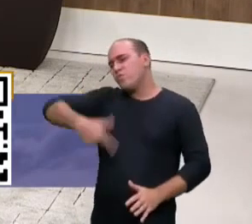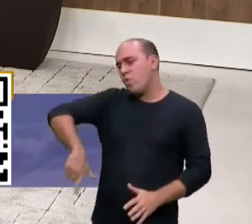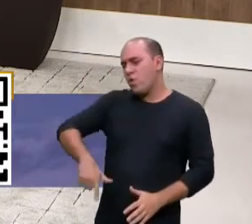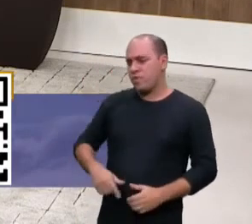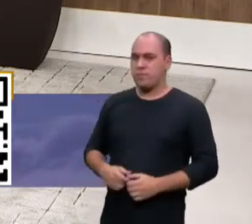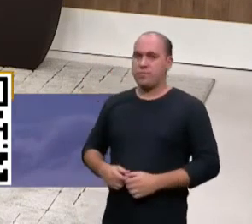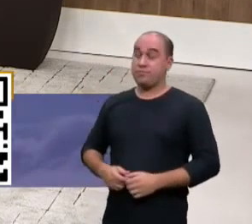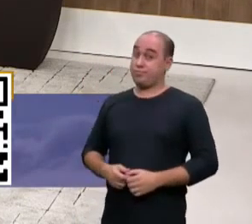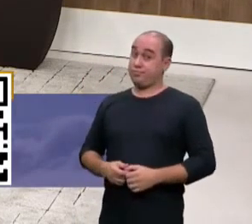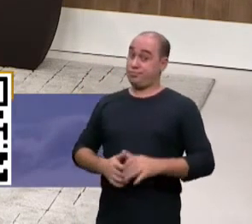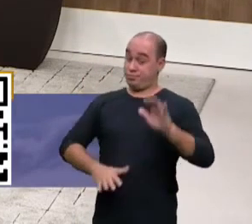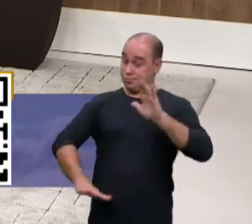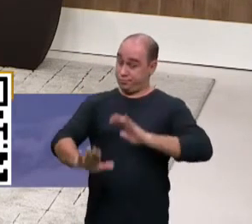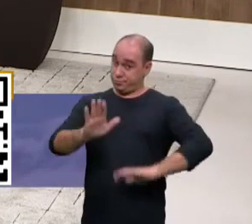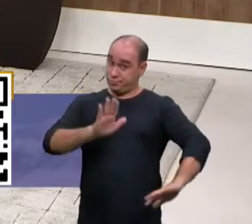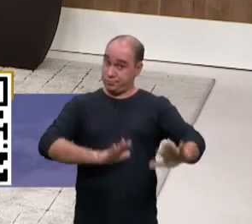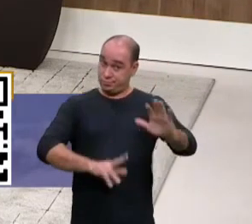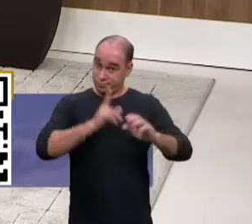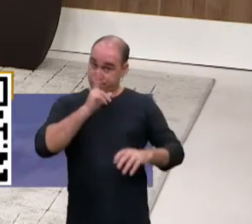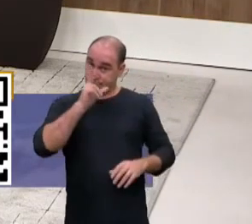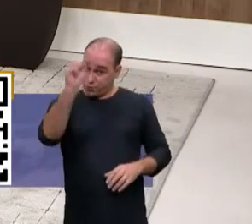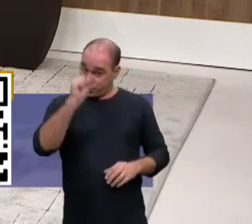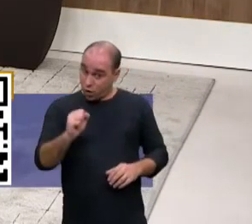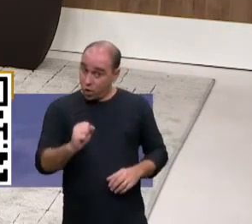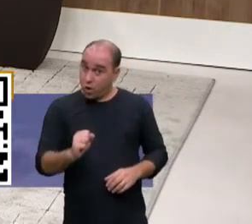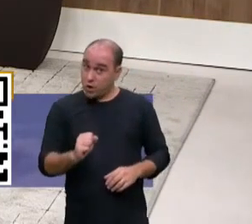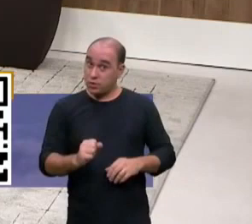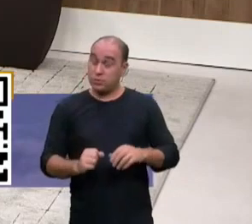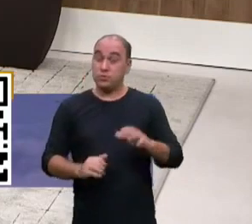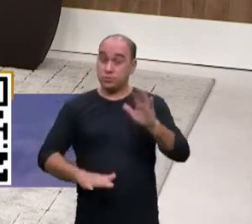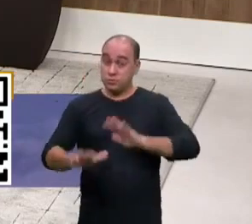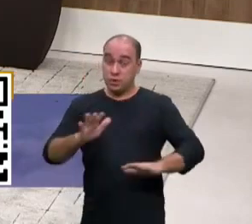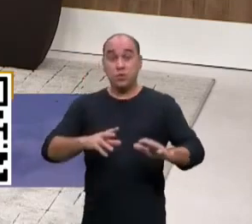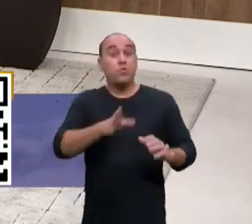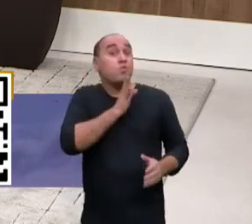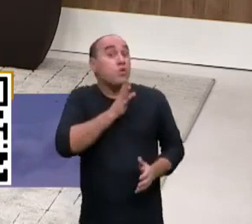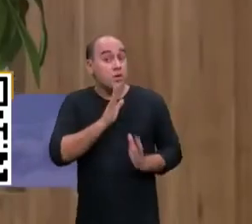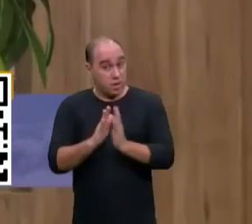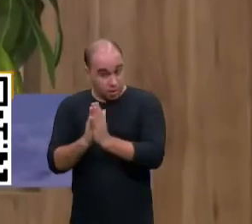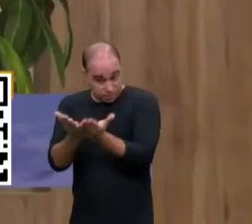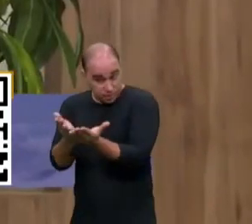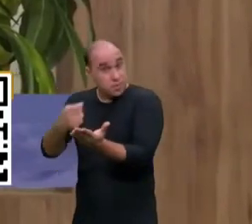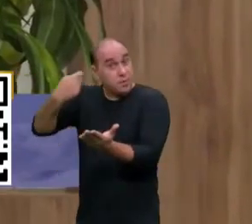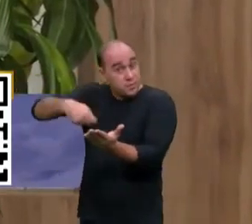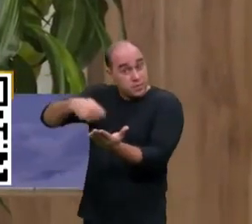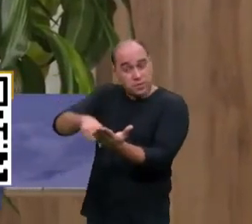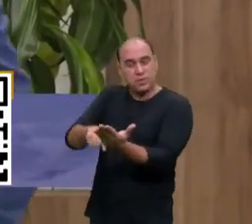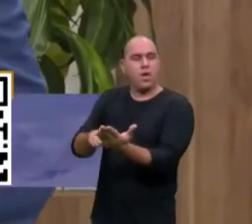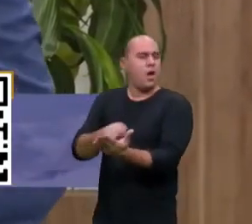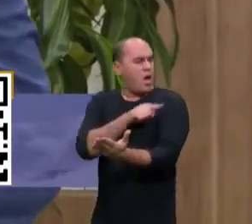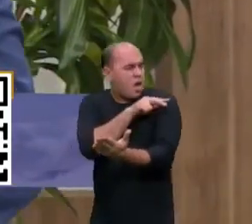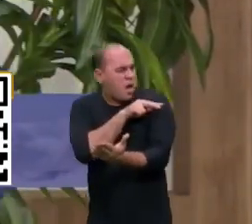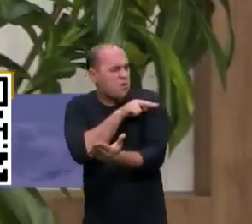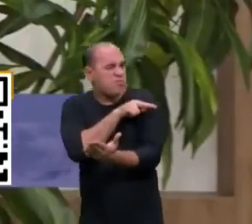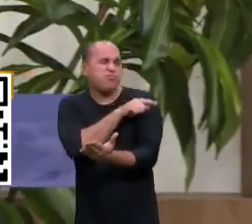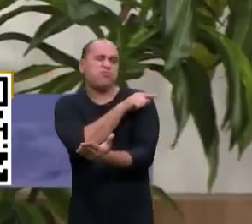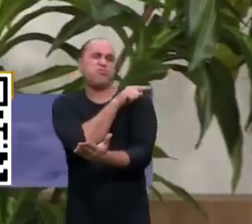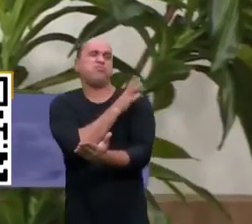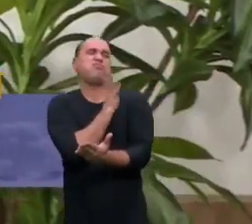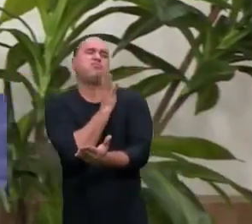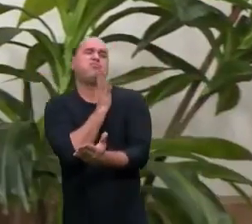só que é forte para quem não conhece a Bíblia e para quem conhece o argumento é free ah e tem um detalhe